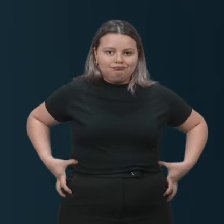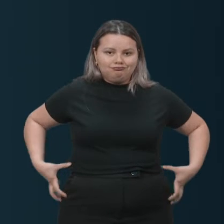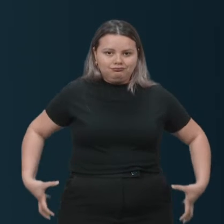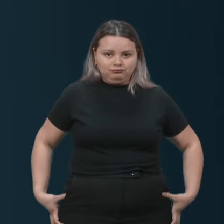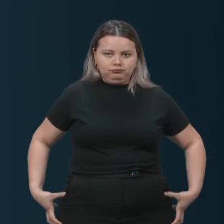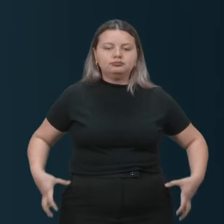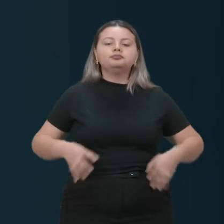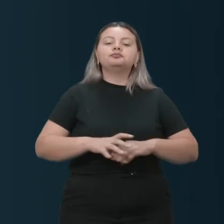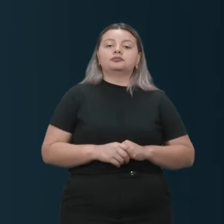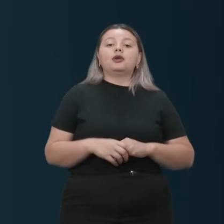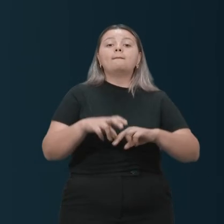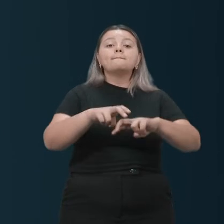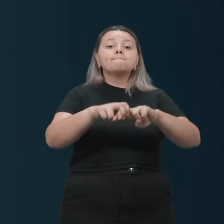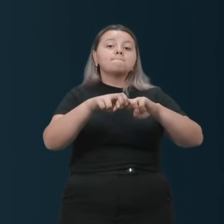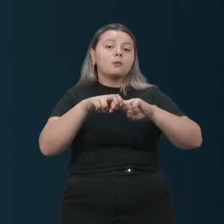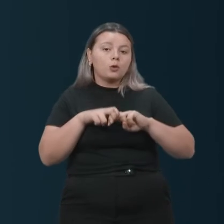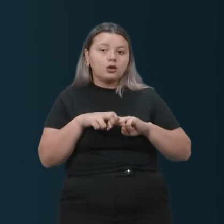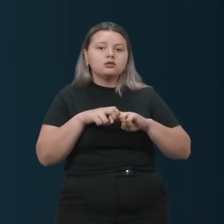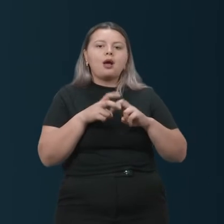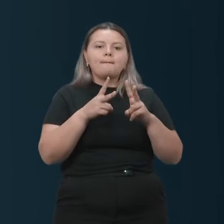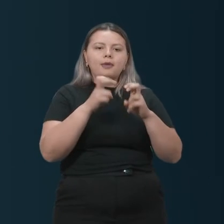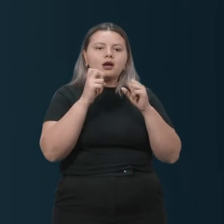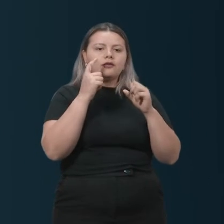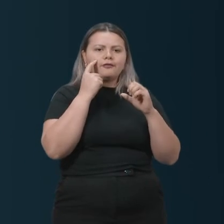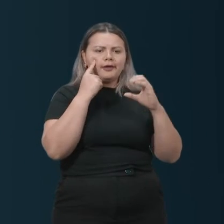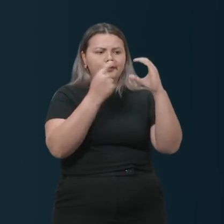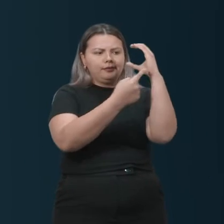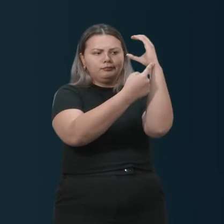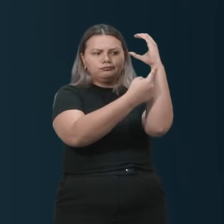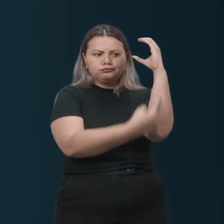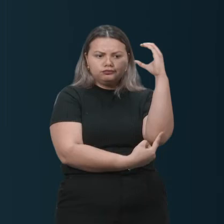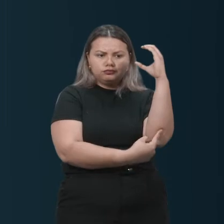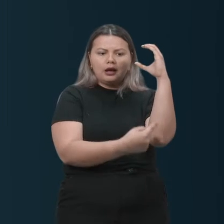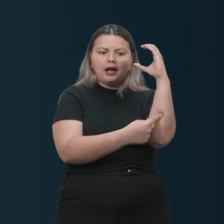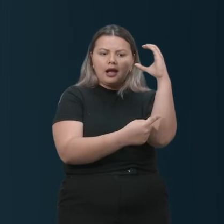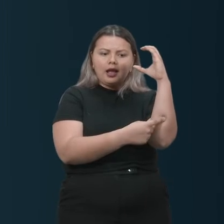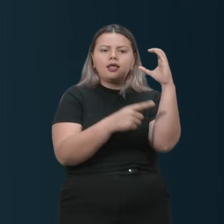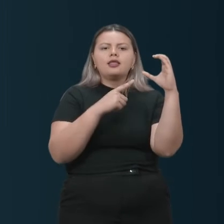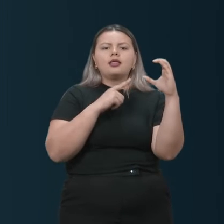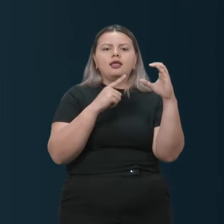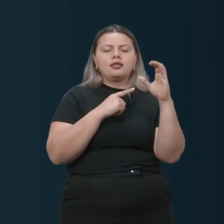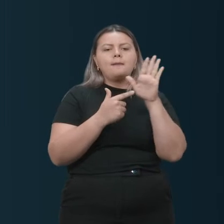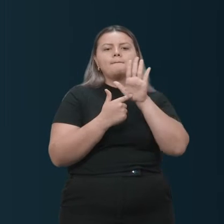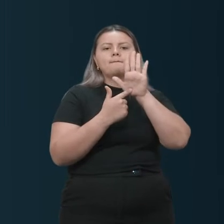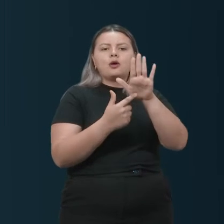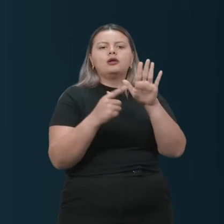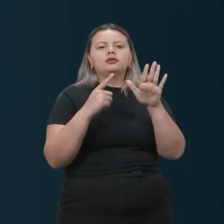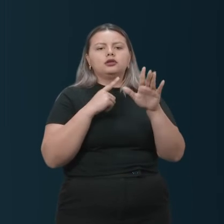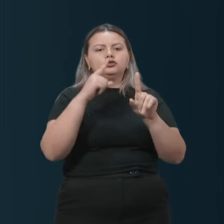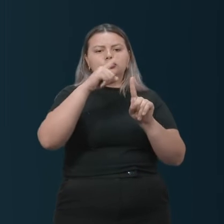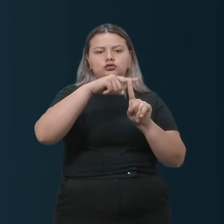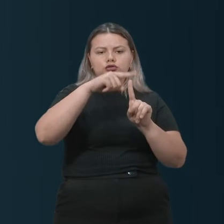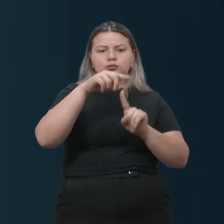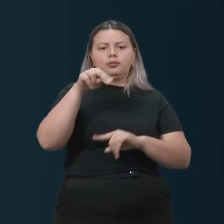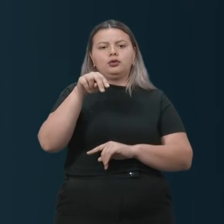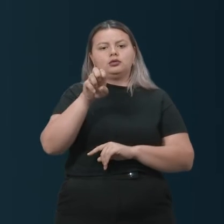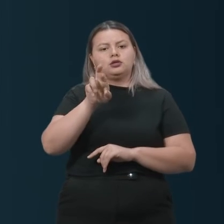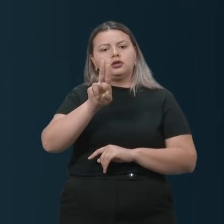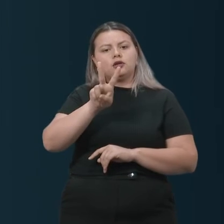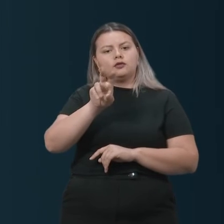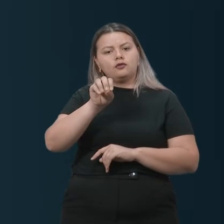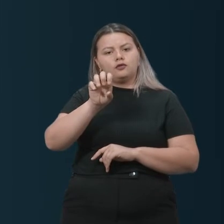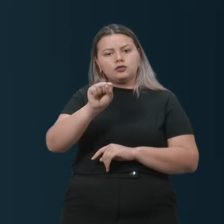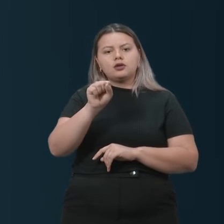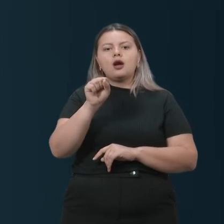pelve. A partir da medula espinal, são projetados nervos, que nesse esquema que eu trouxe no slide